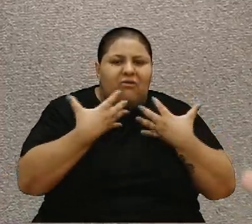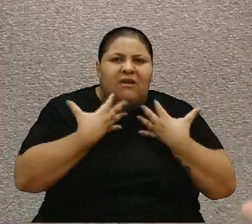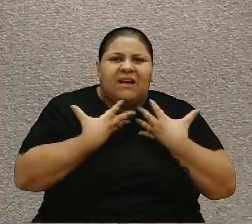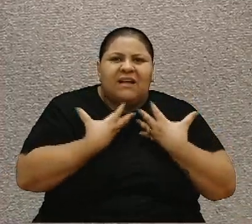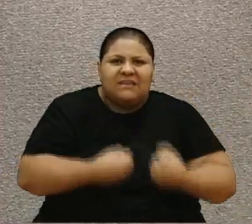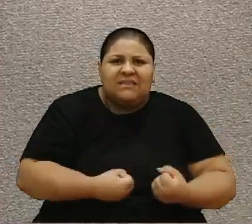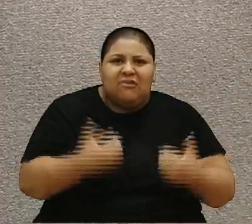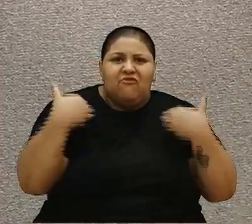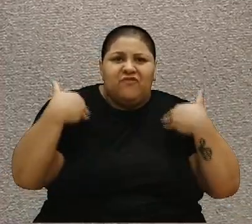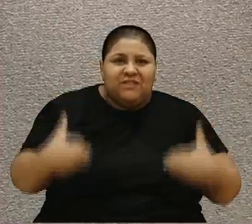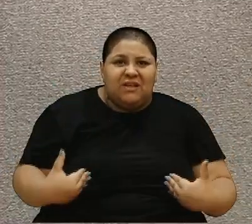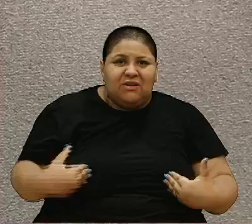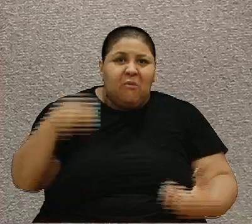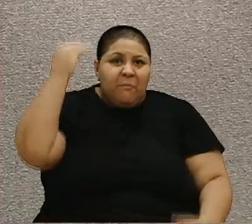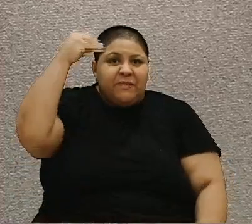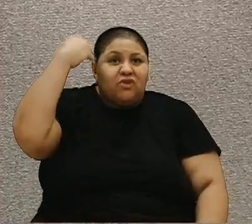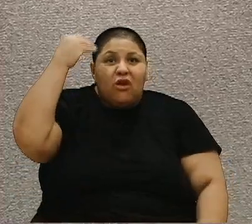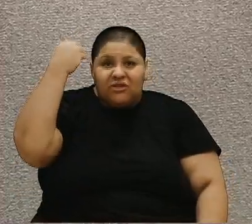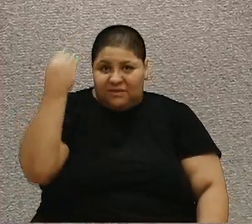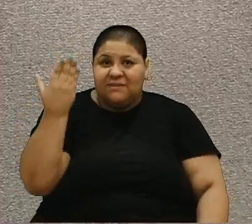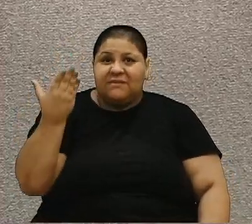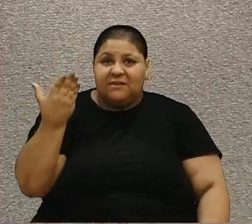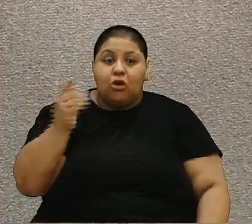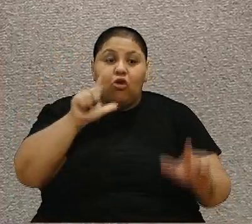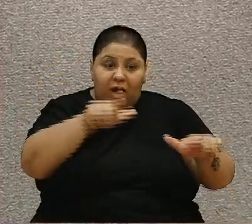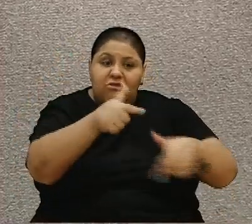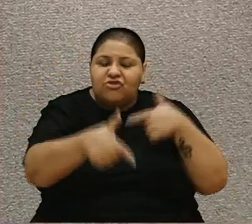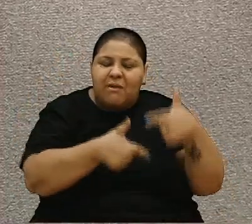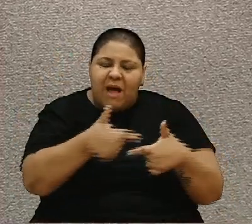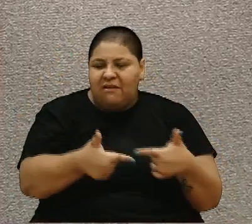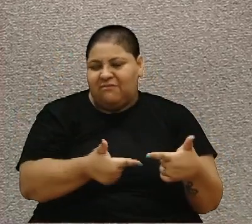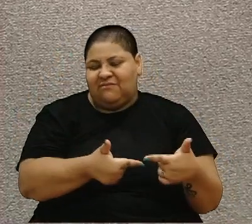tanto fisicamente quanto psicologicamente no seu local de trabalho.